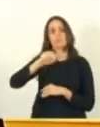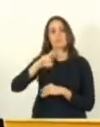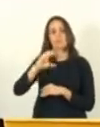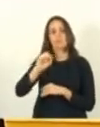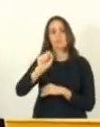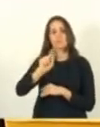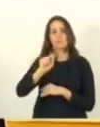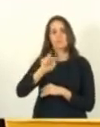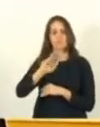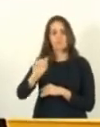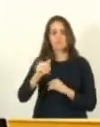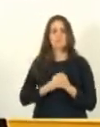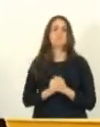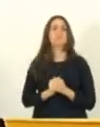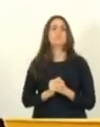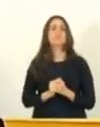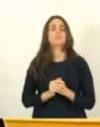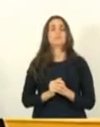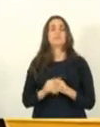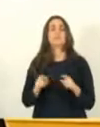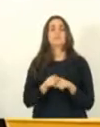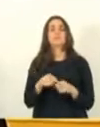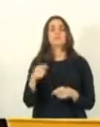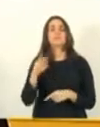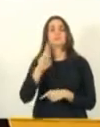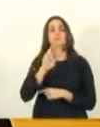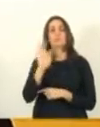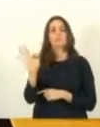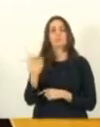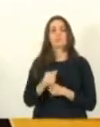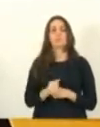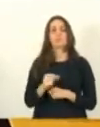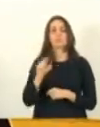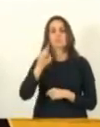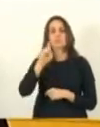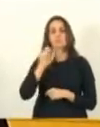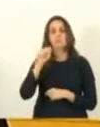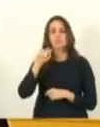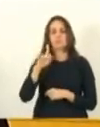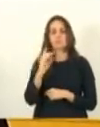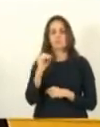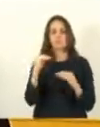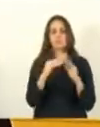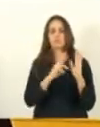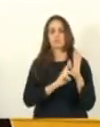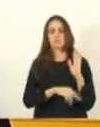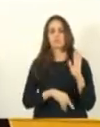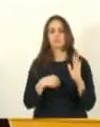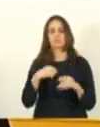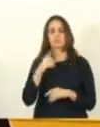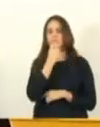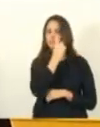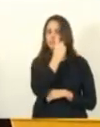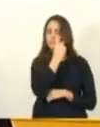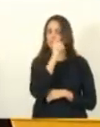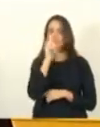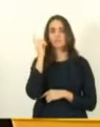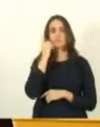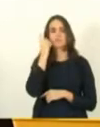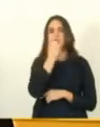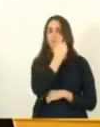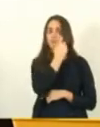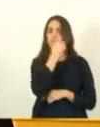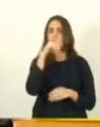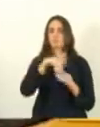Marcelo Santos presidindo, doutor Rafael Favato. Deputado Alexandre Chambinho. Com o relator, deputado Dari Pagum.